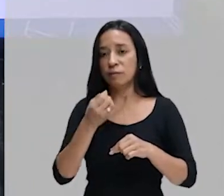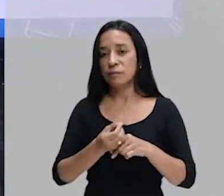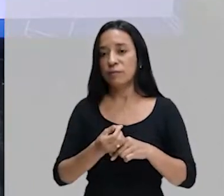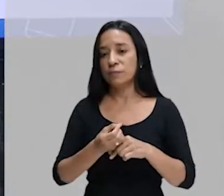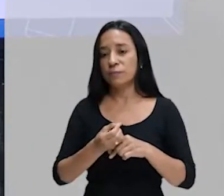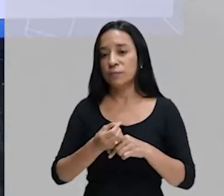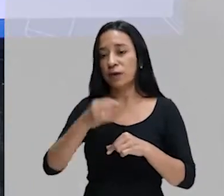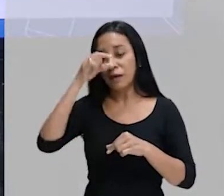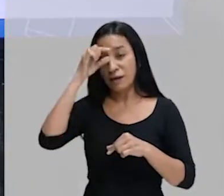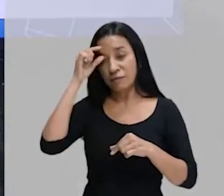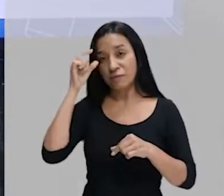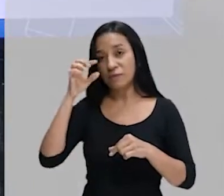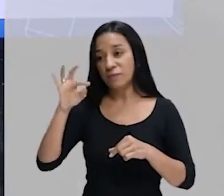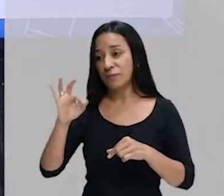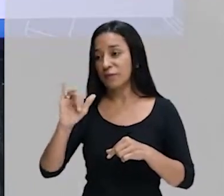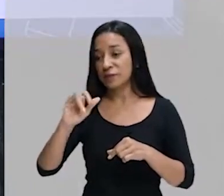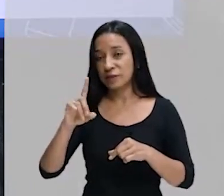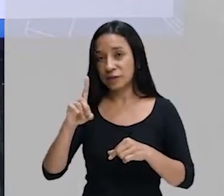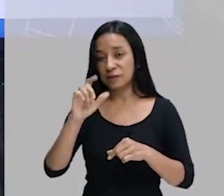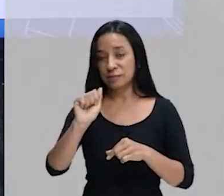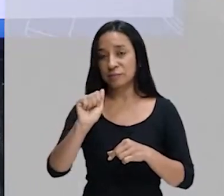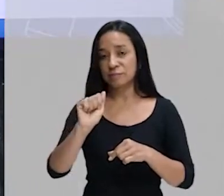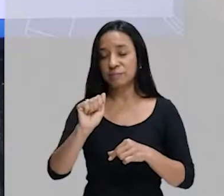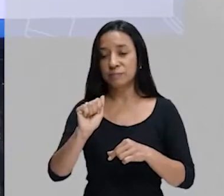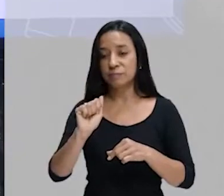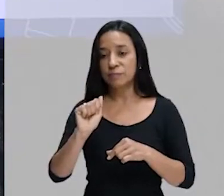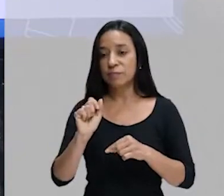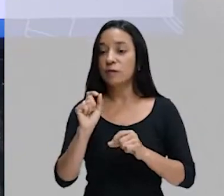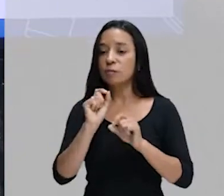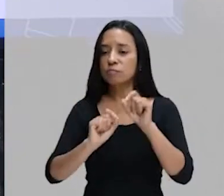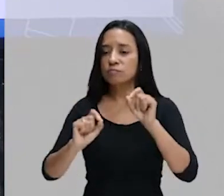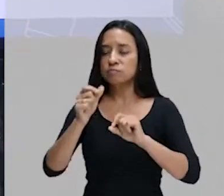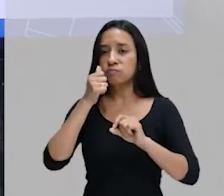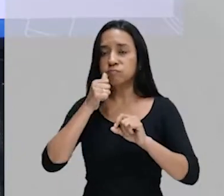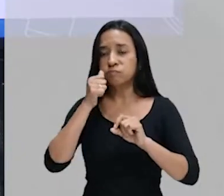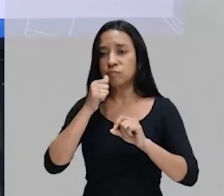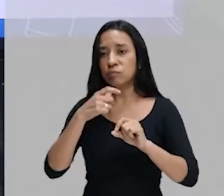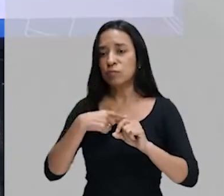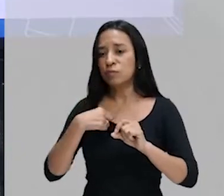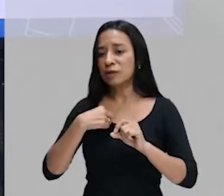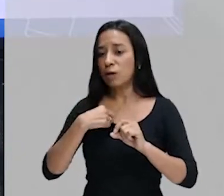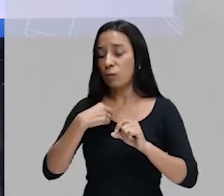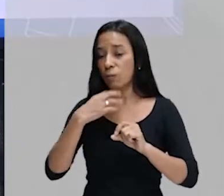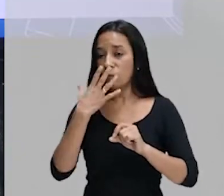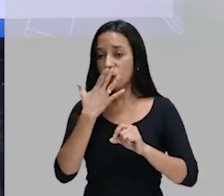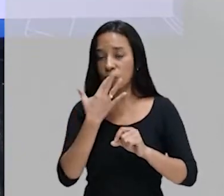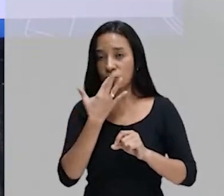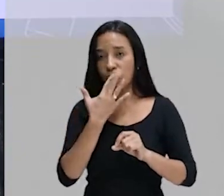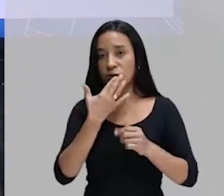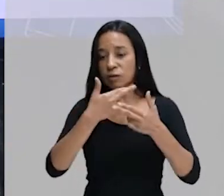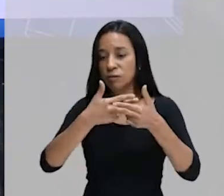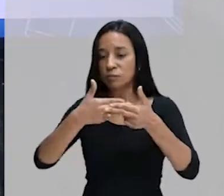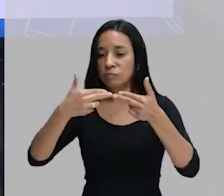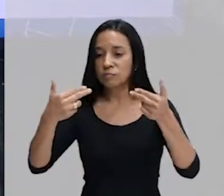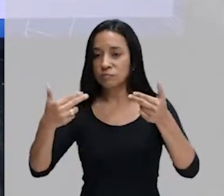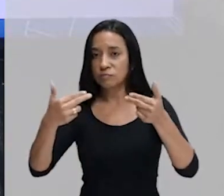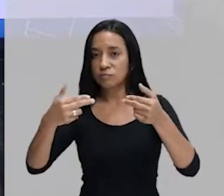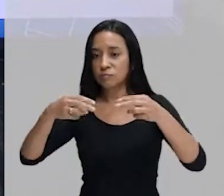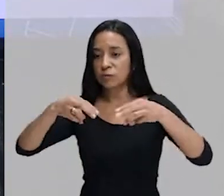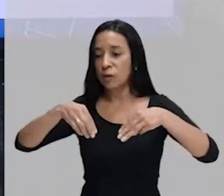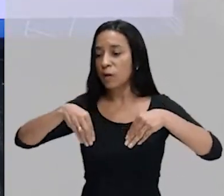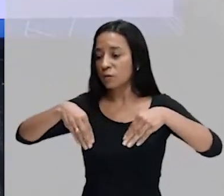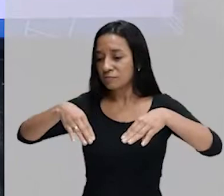Frida, tá? A gente falou já de Frida aqui, e a Frida, ela tem muita roupa colorida. E algumas das suas saias